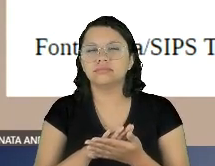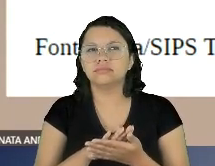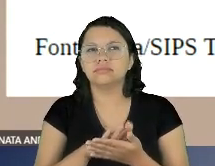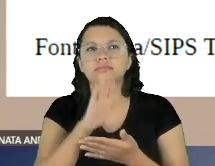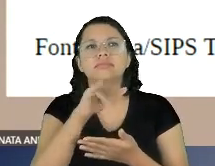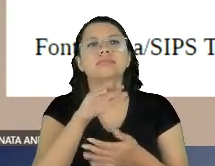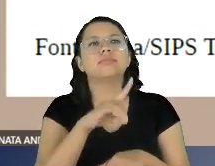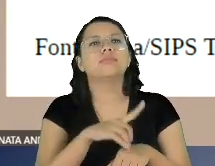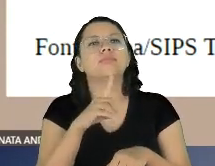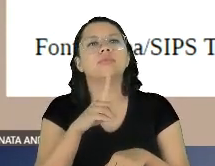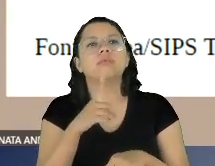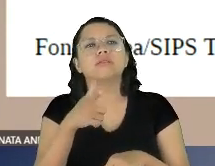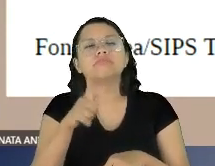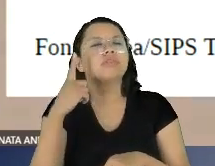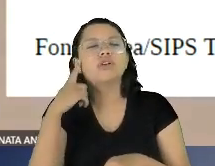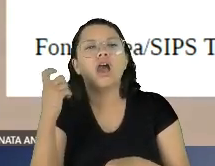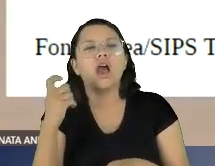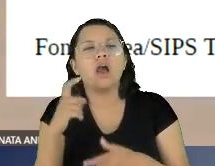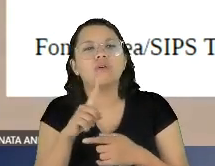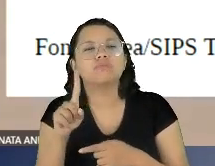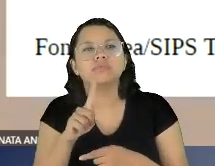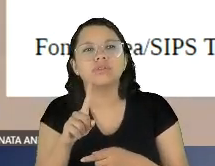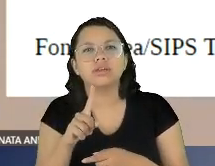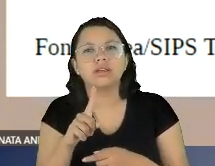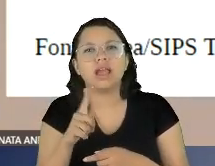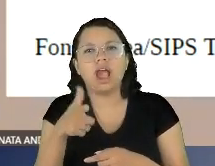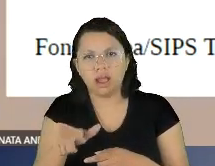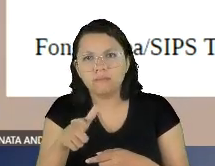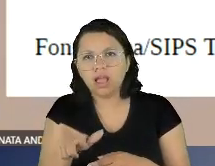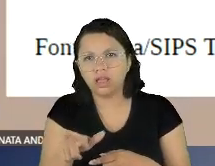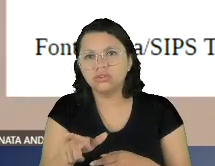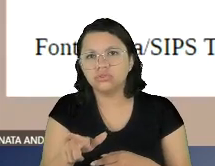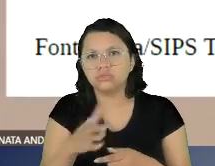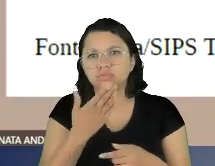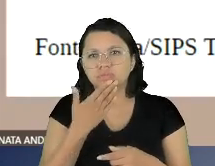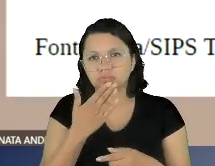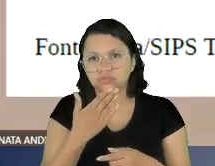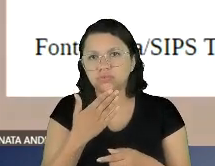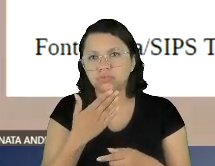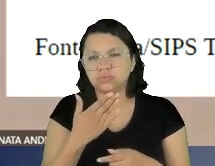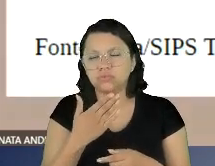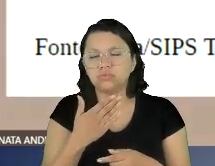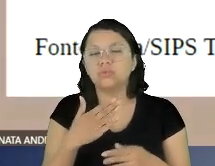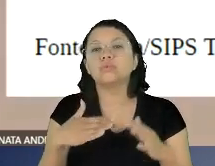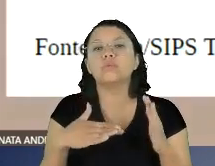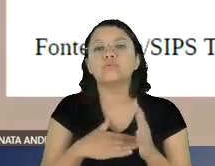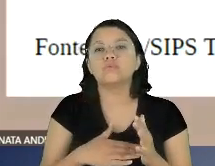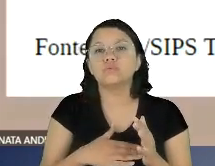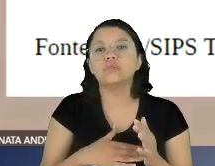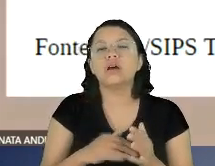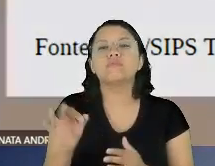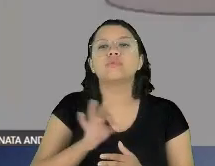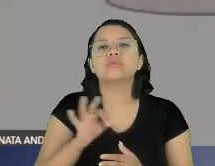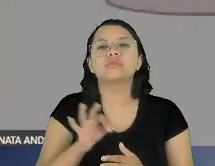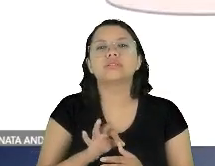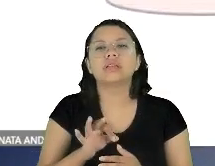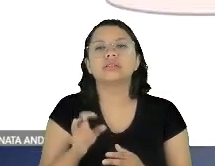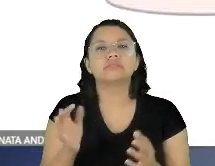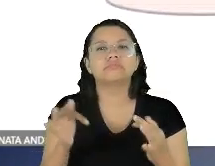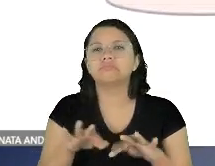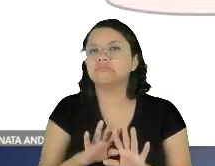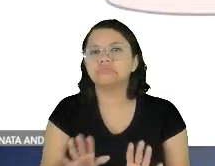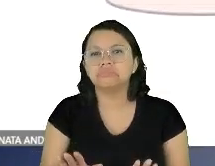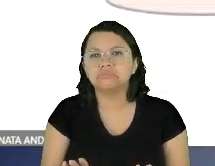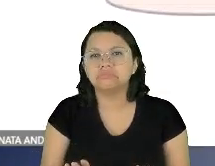Doutora Renata, a senhora está sem faz? som. De repetir só a última, cerca de tantos por cento, e ficou sem